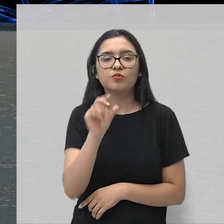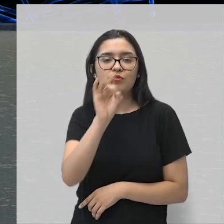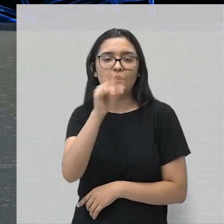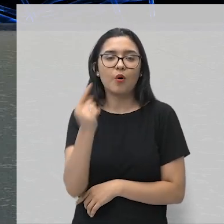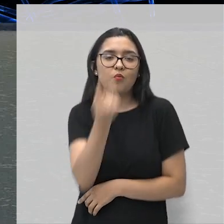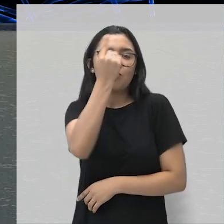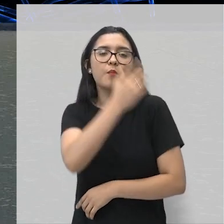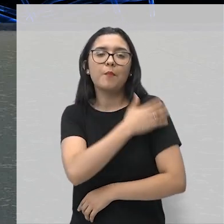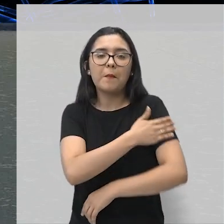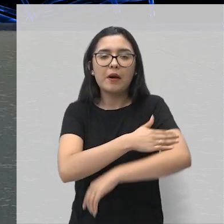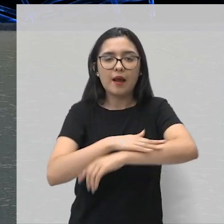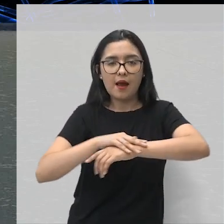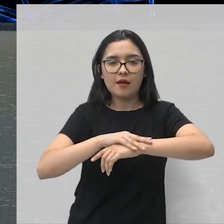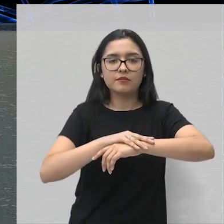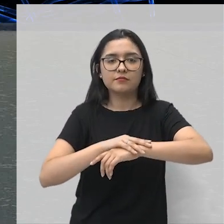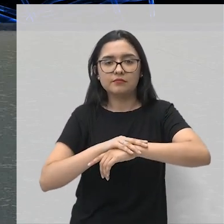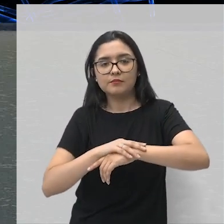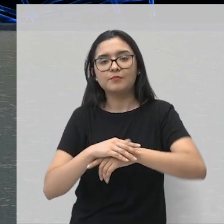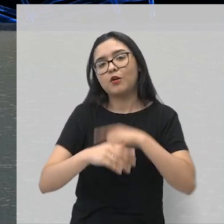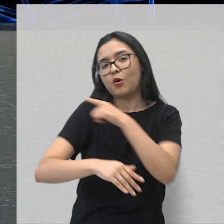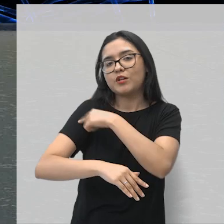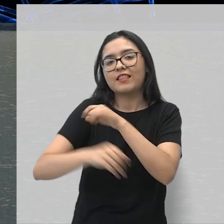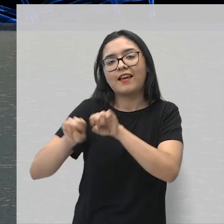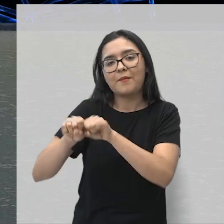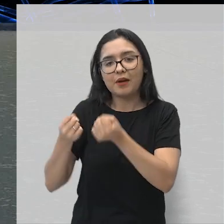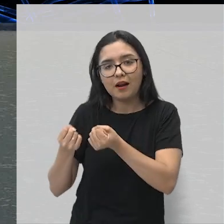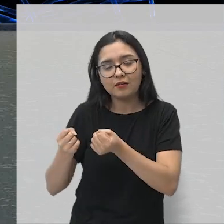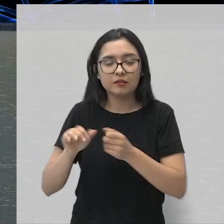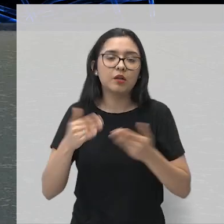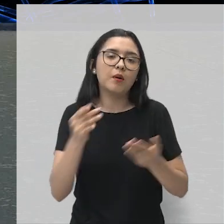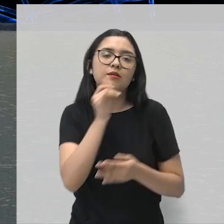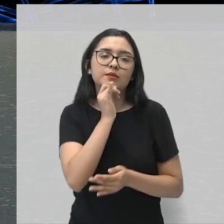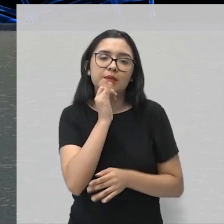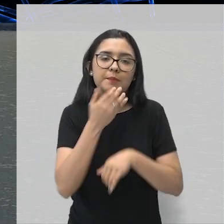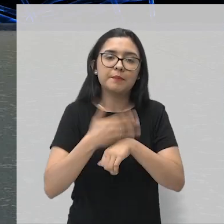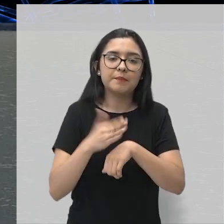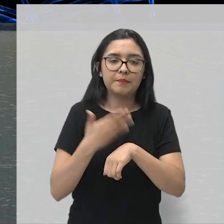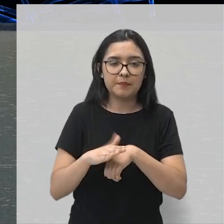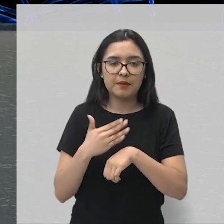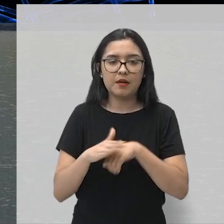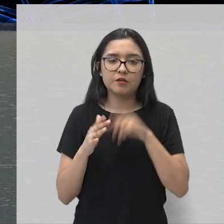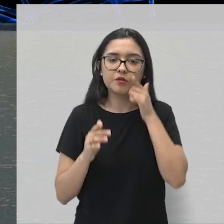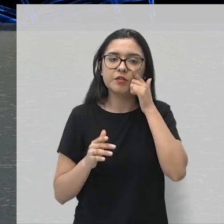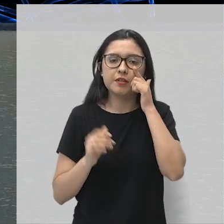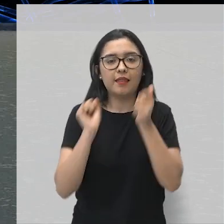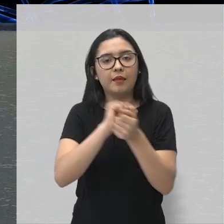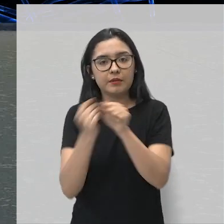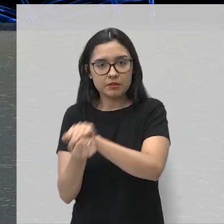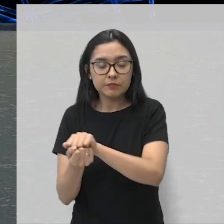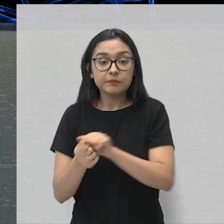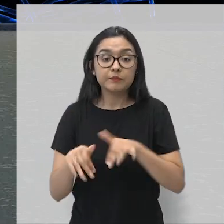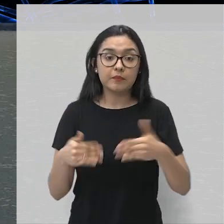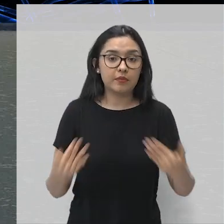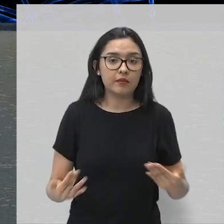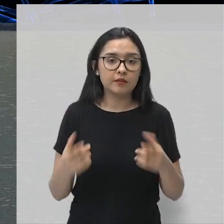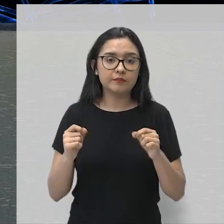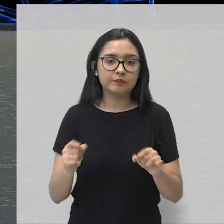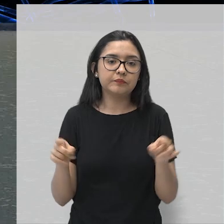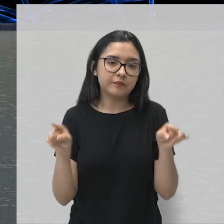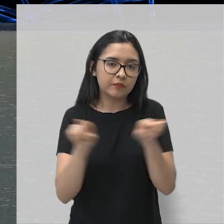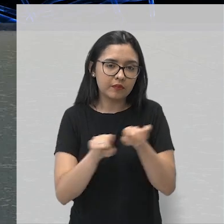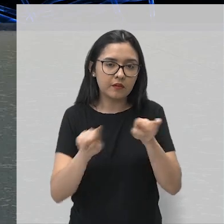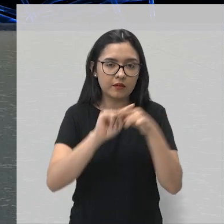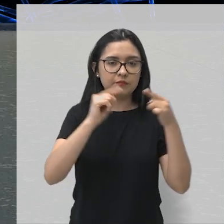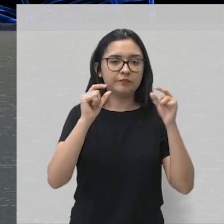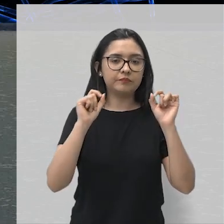está mobilizado. Então, isso é um exemplo prático de plasticidade. E sobre as sinapses, para